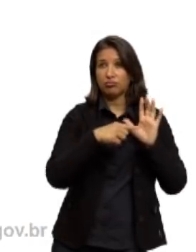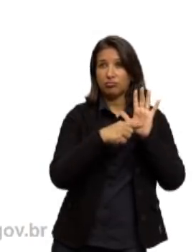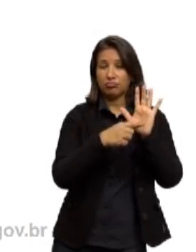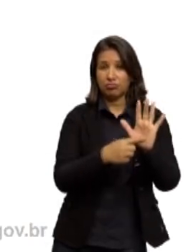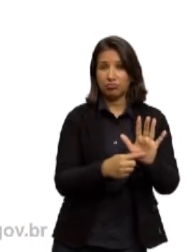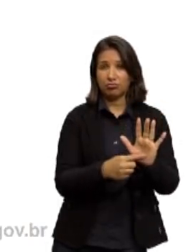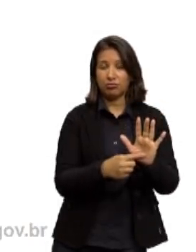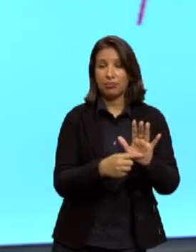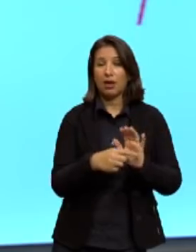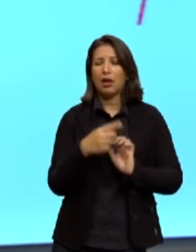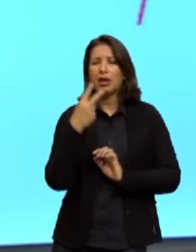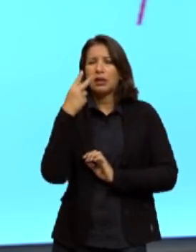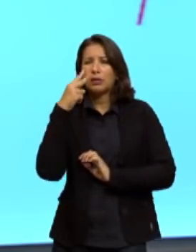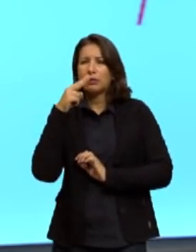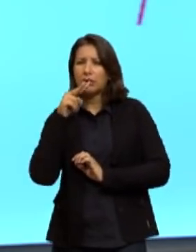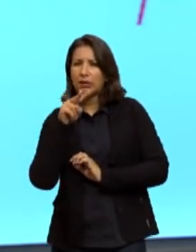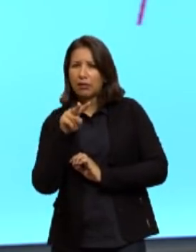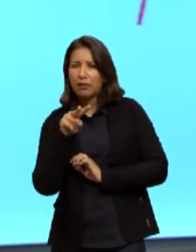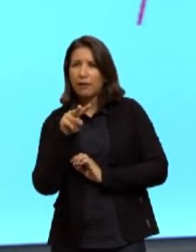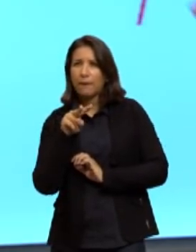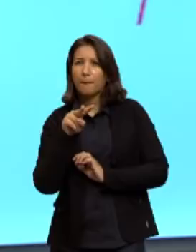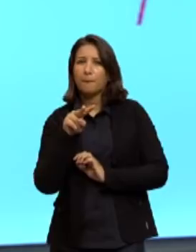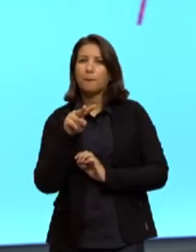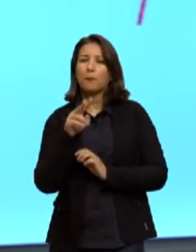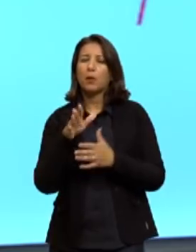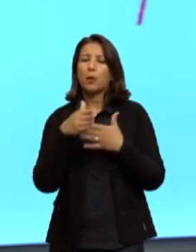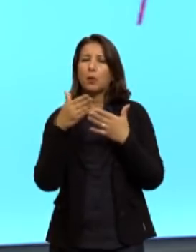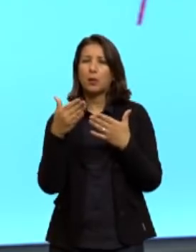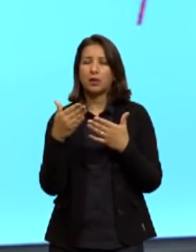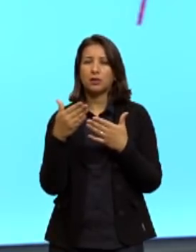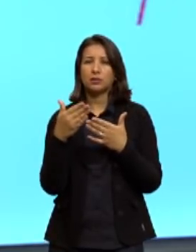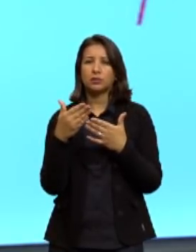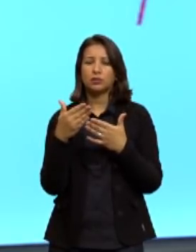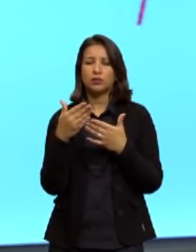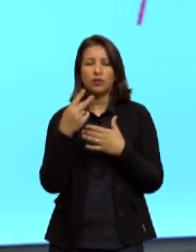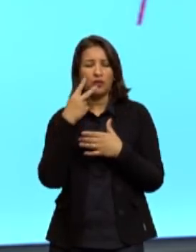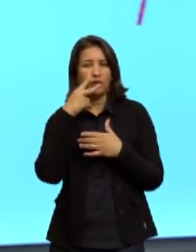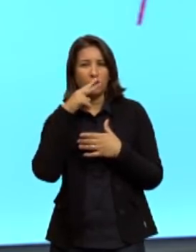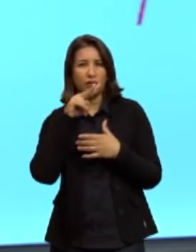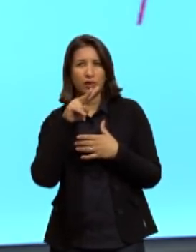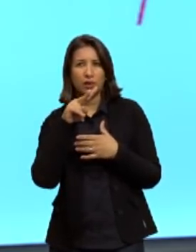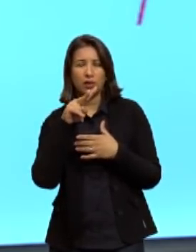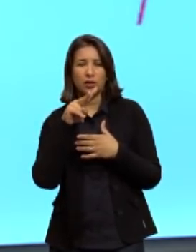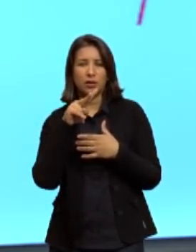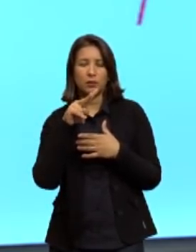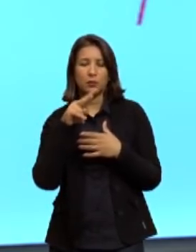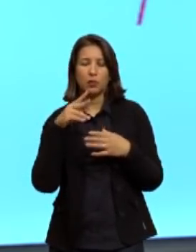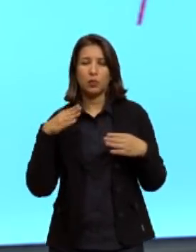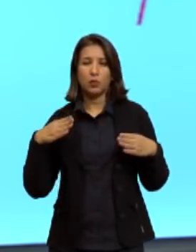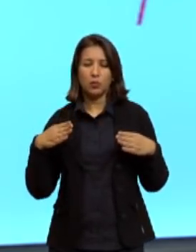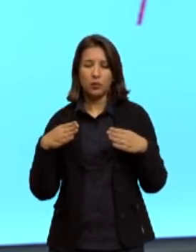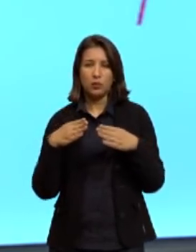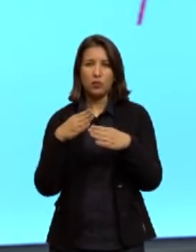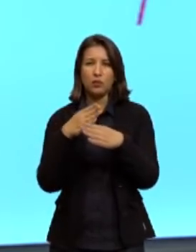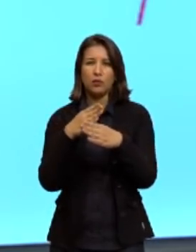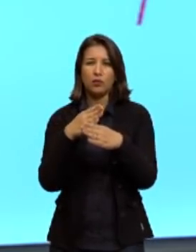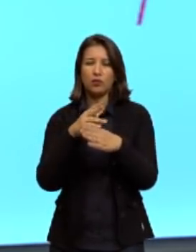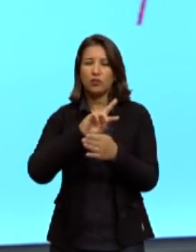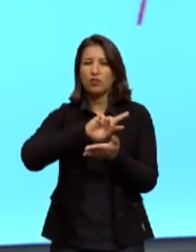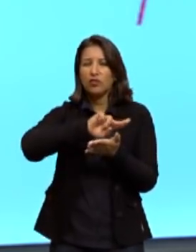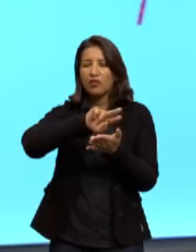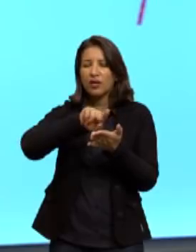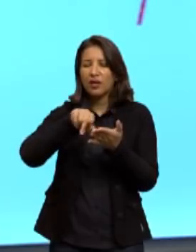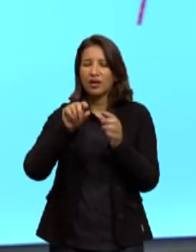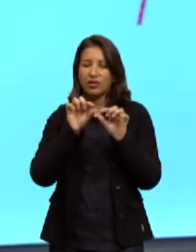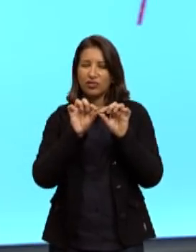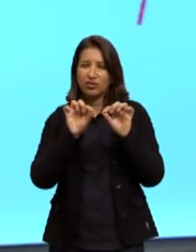a um se nós olharmos né quando a gente olha por um feixe de paralelas o que que é isso várias